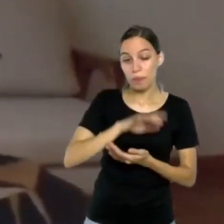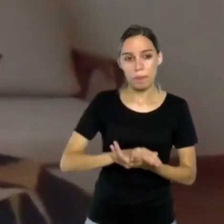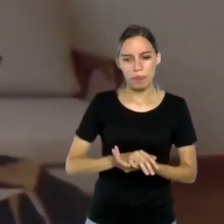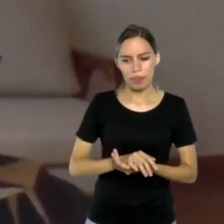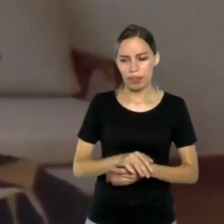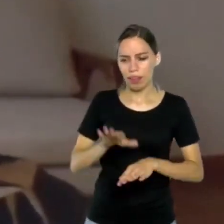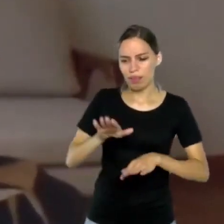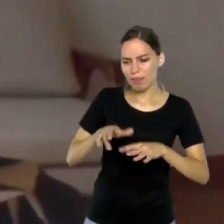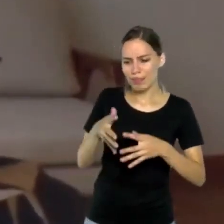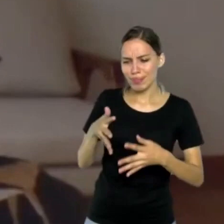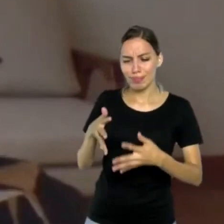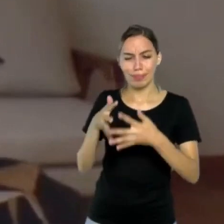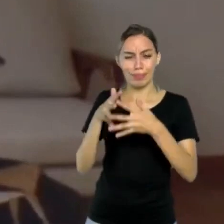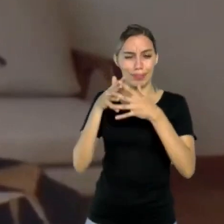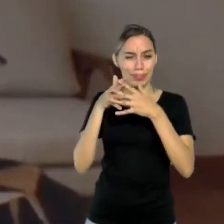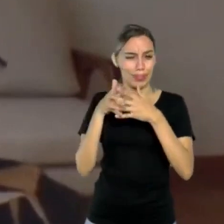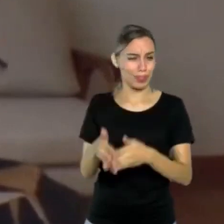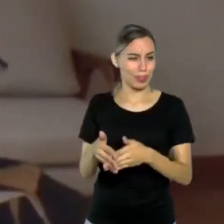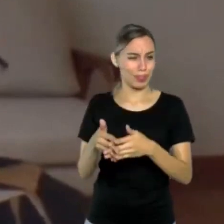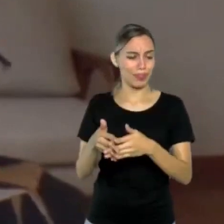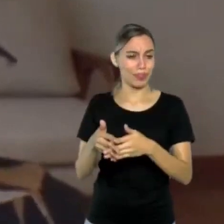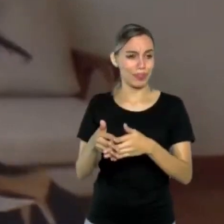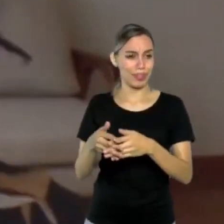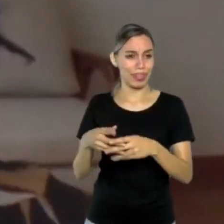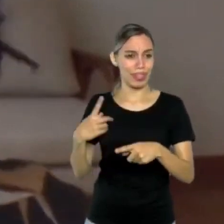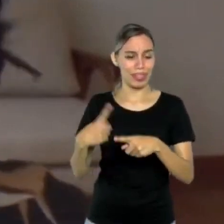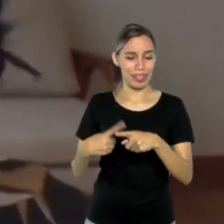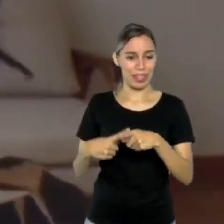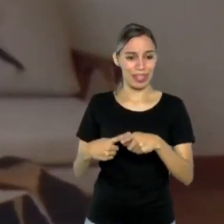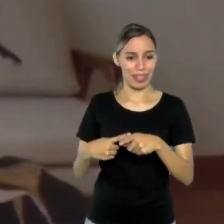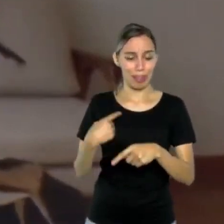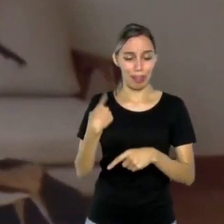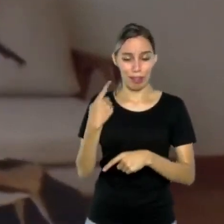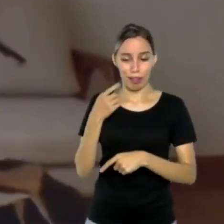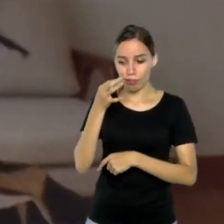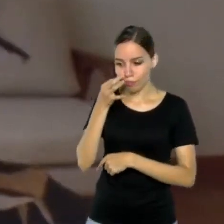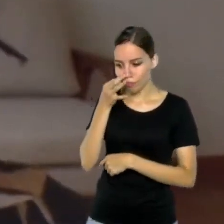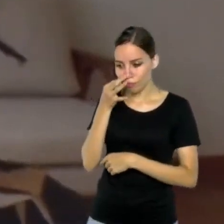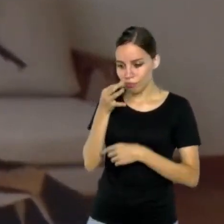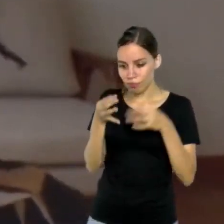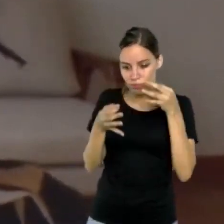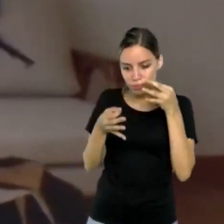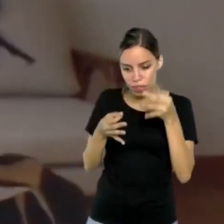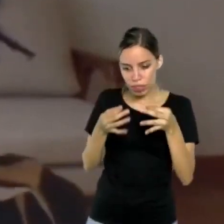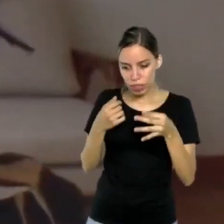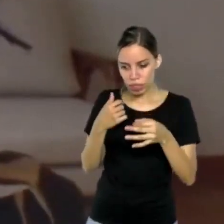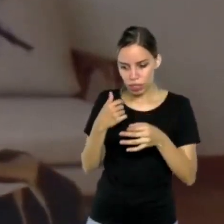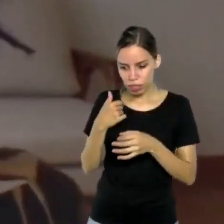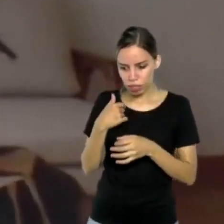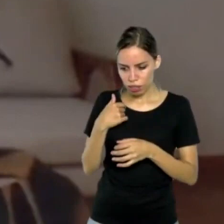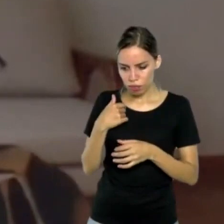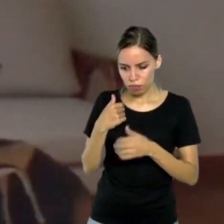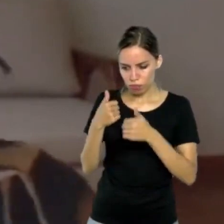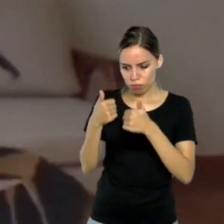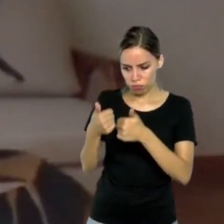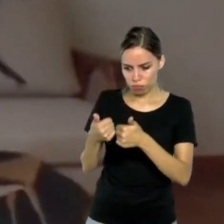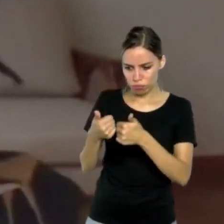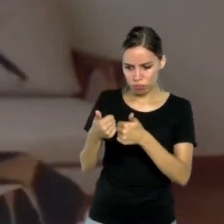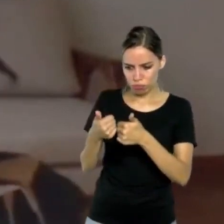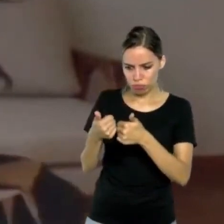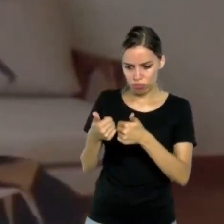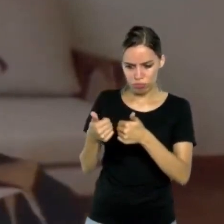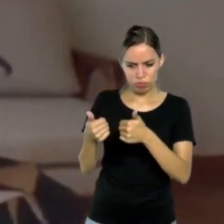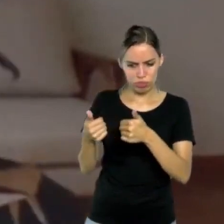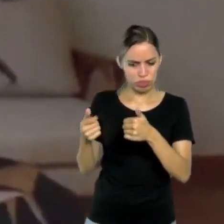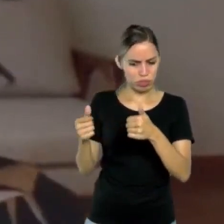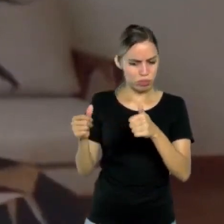confuso, eu diria até, né? Porque a gente fica assim muito atenta, pensando assim no que a gente confirma, no que a gente